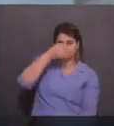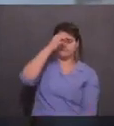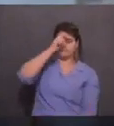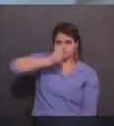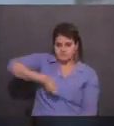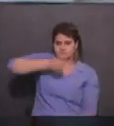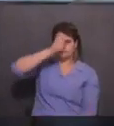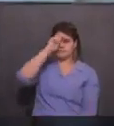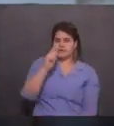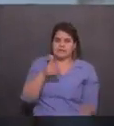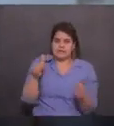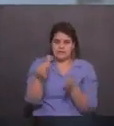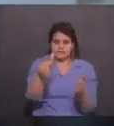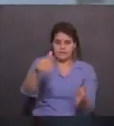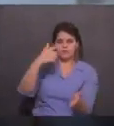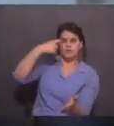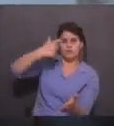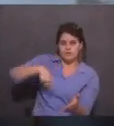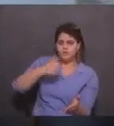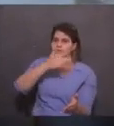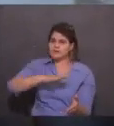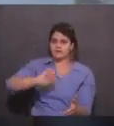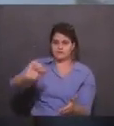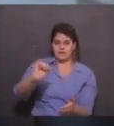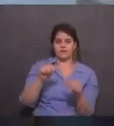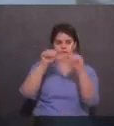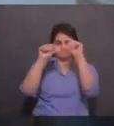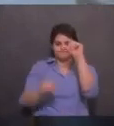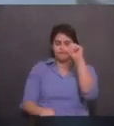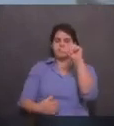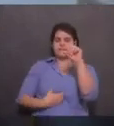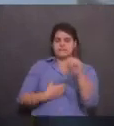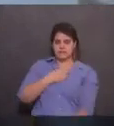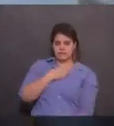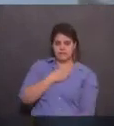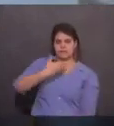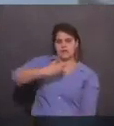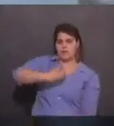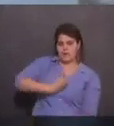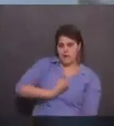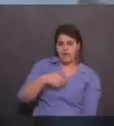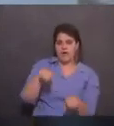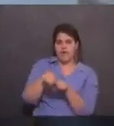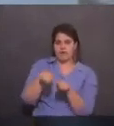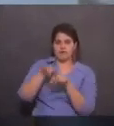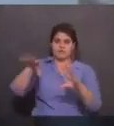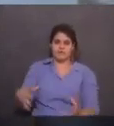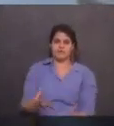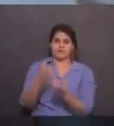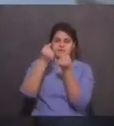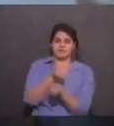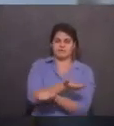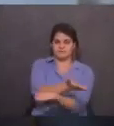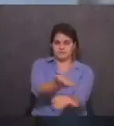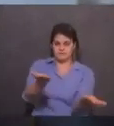venerari, ut redemptionis tuae fructum in nobis iugiter sensiamus,